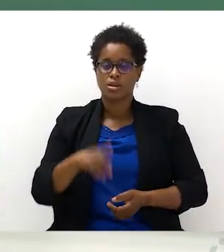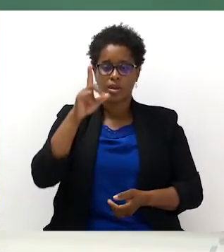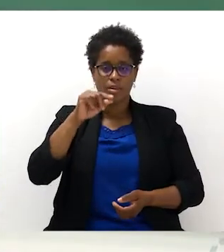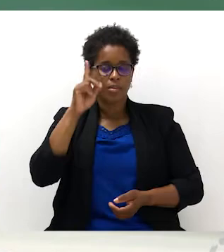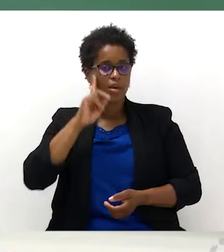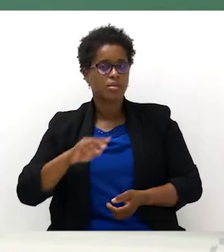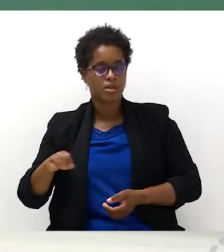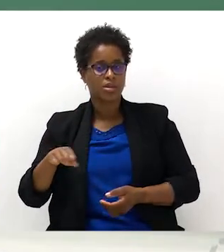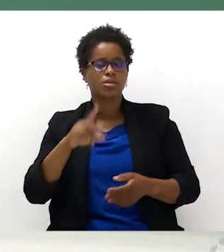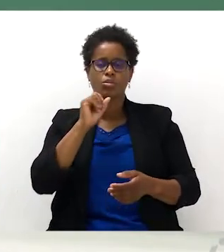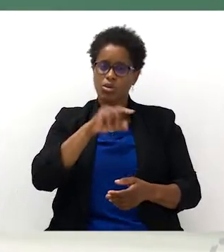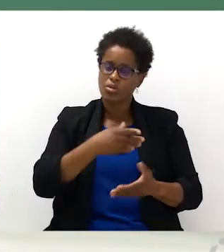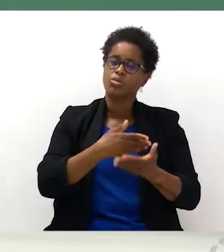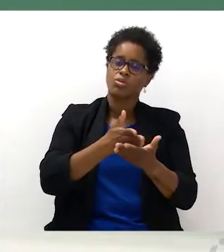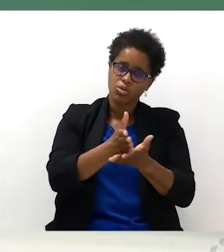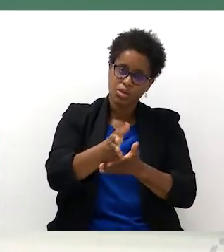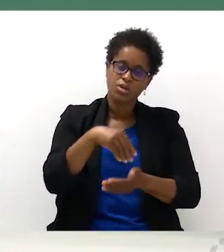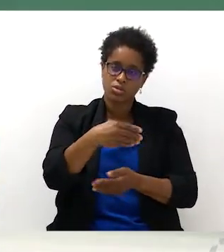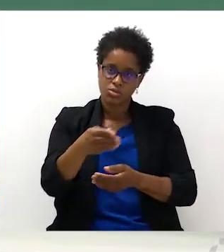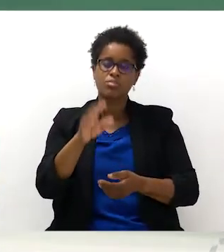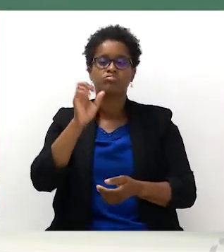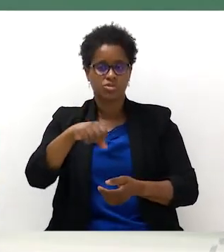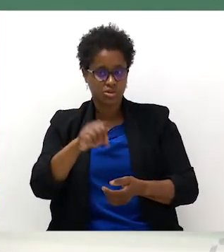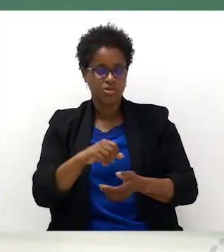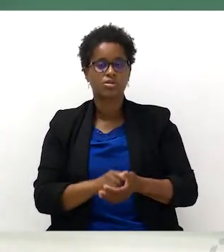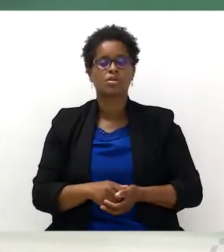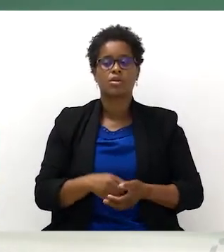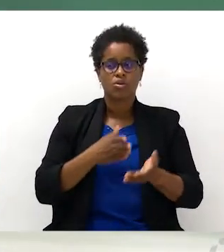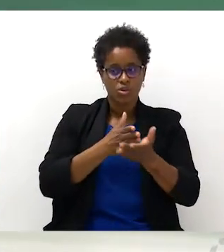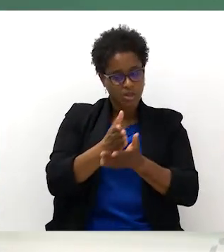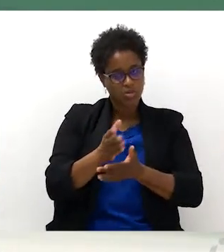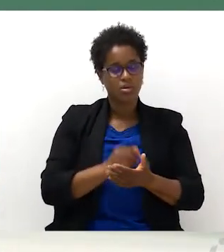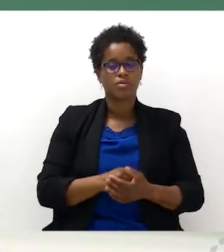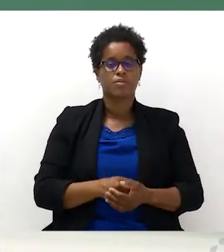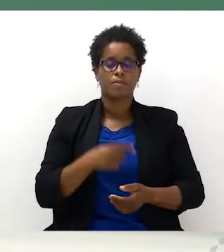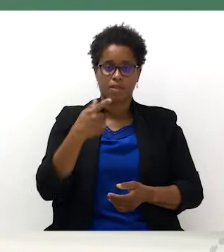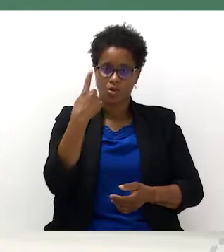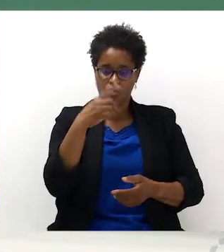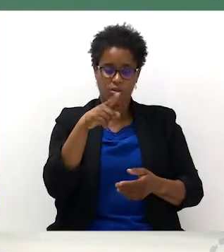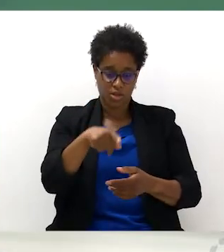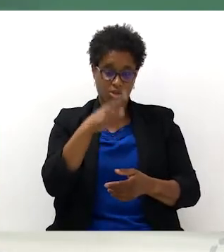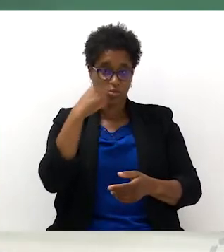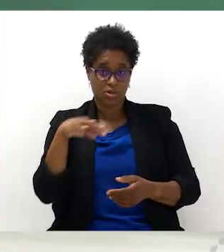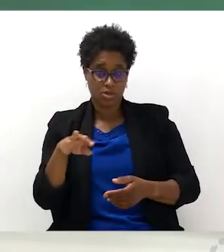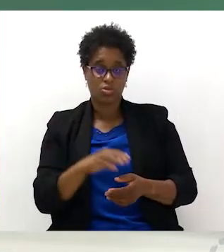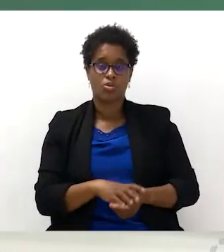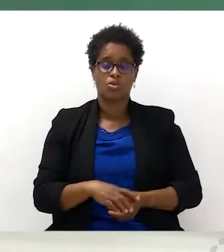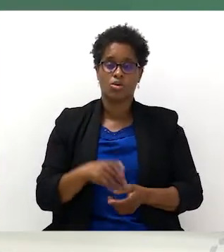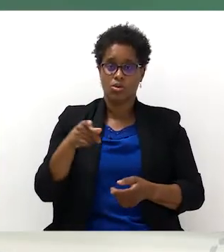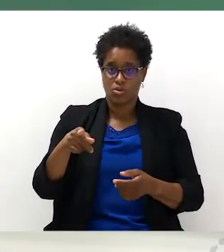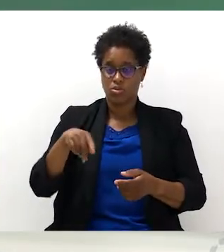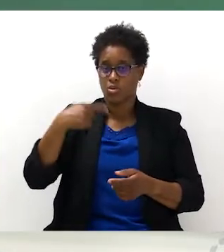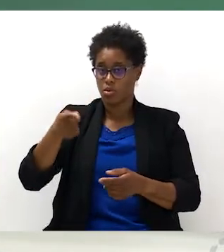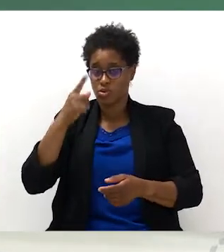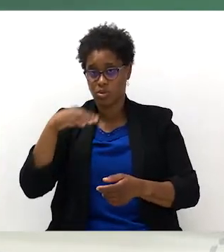menina. Ainda podemos continuar a distribuição? Sim, continuemos ainda. Vem para este menino, para este